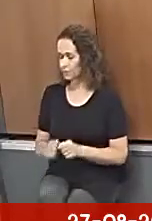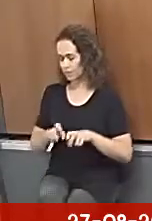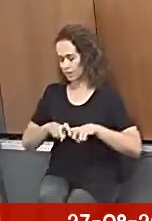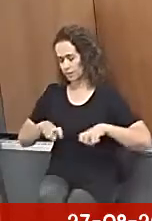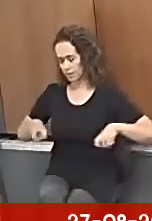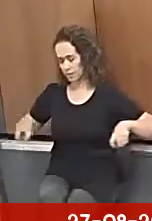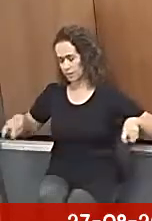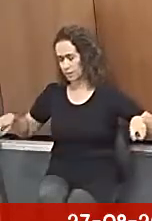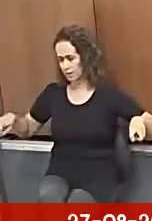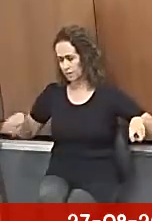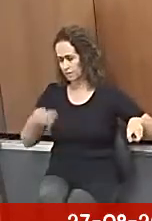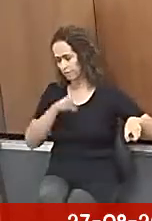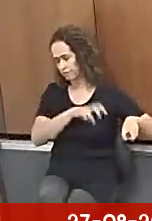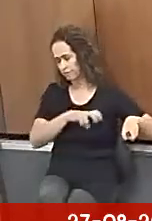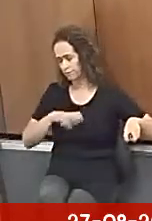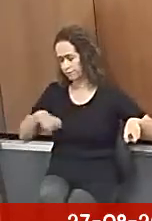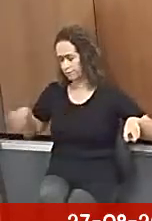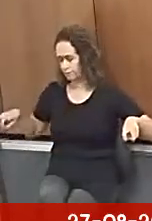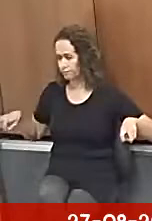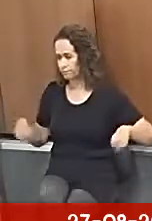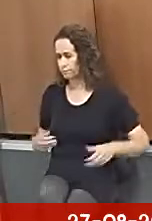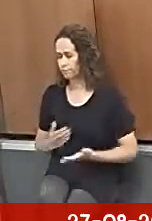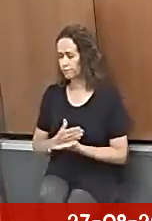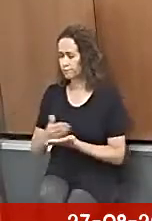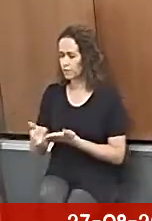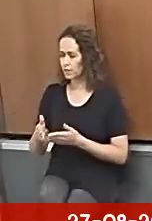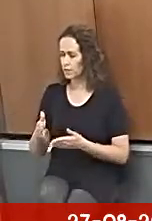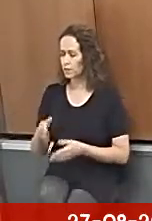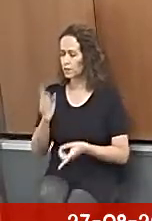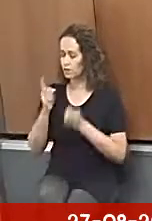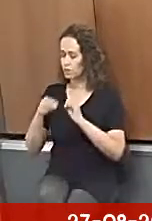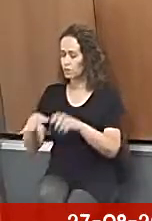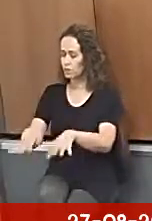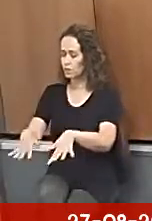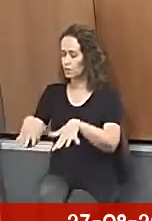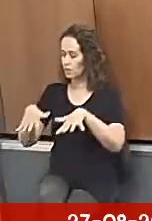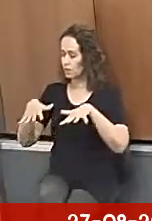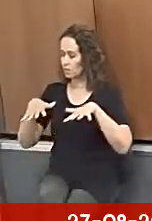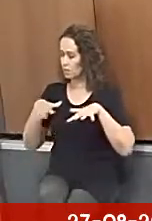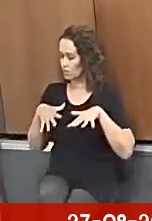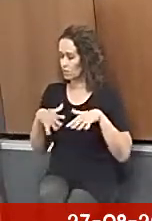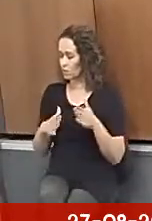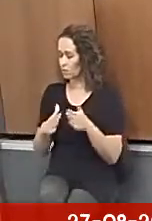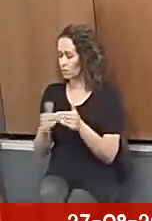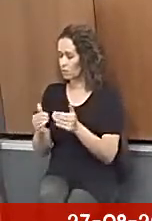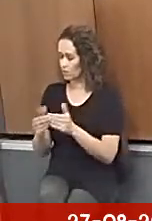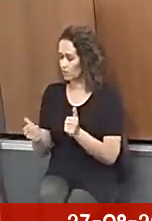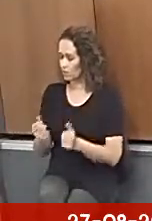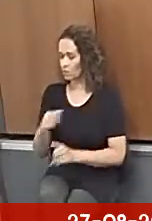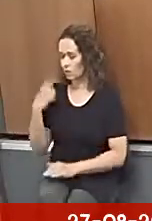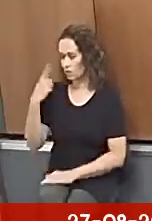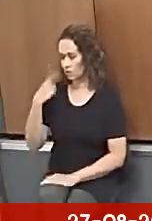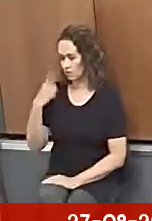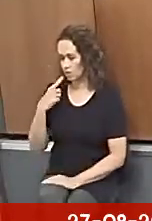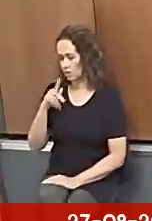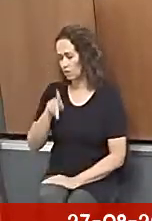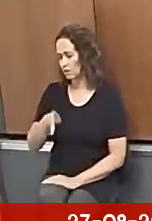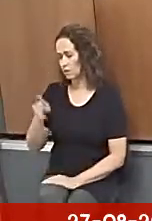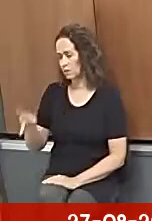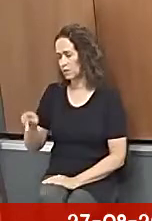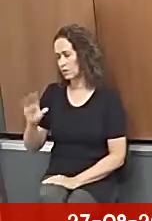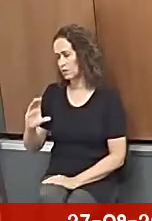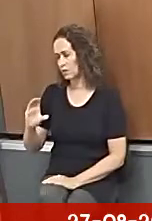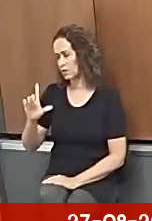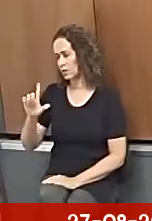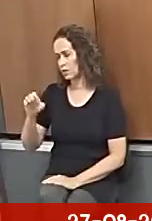mesa pra gente dá início à nossa audiência pública requerida pelo deputado estadual professor cleiton e